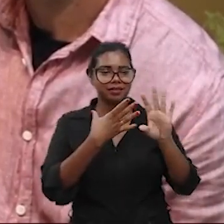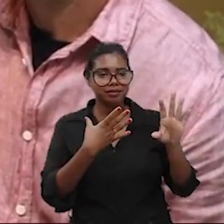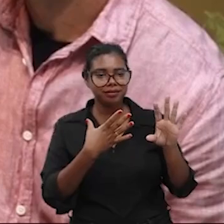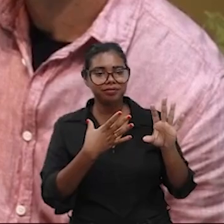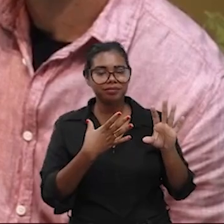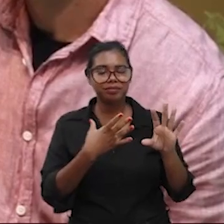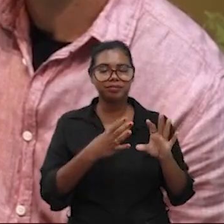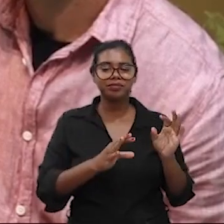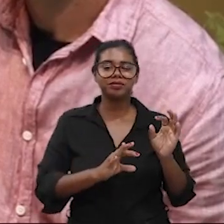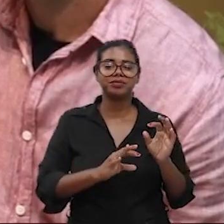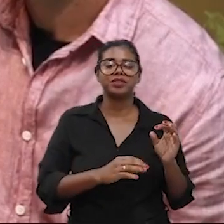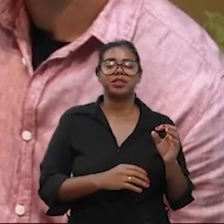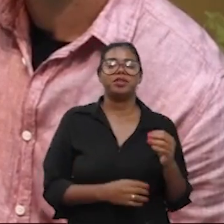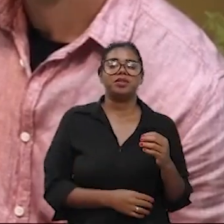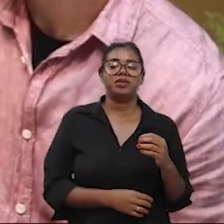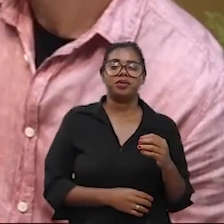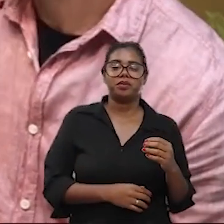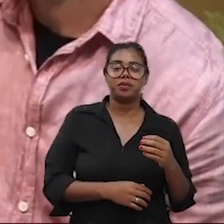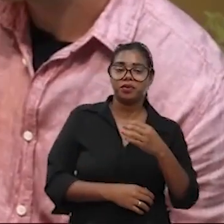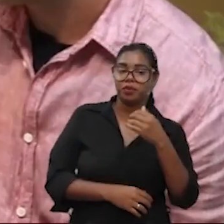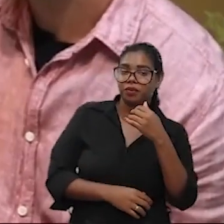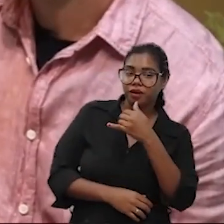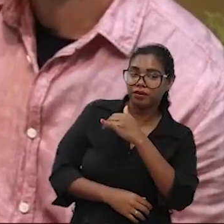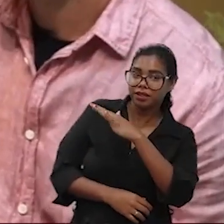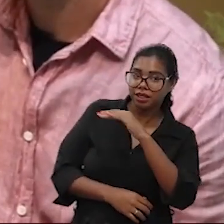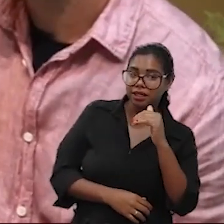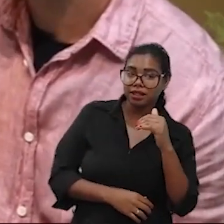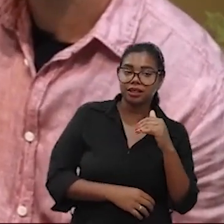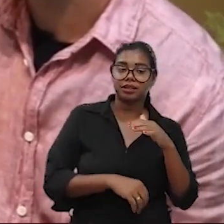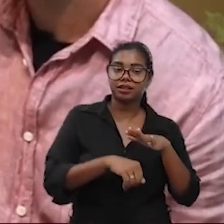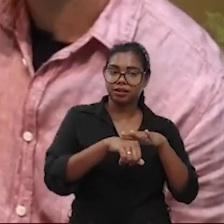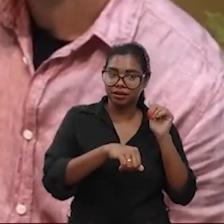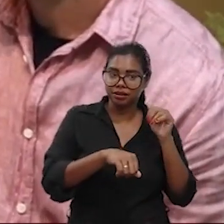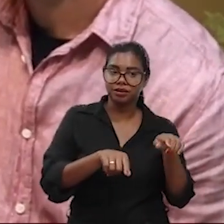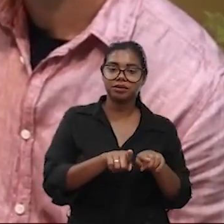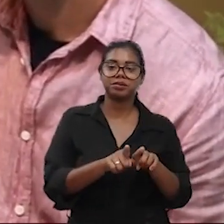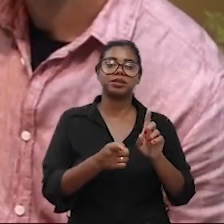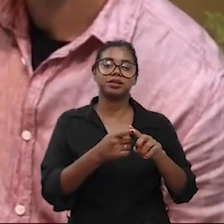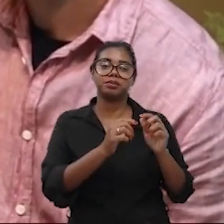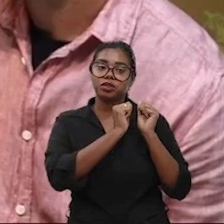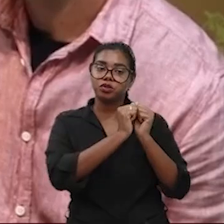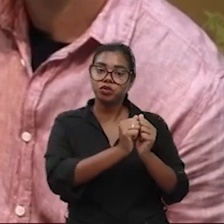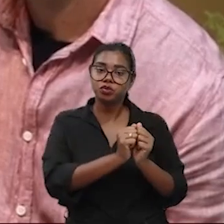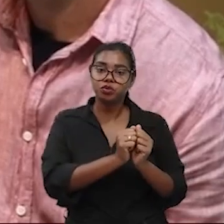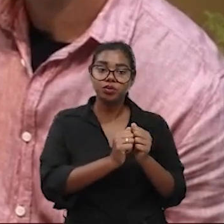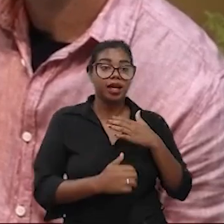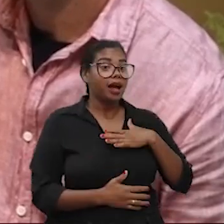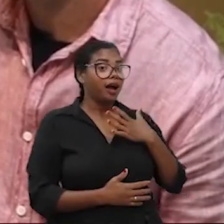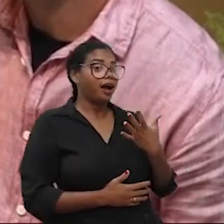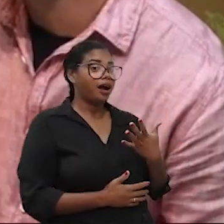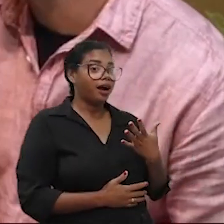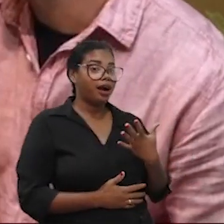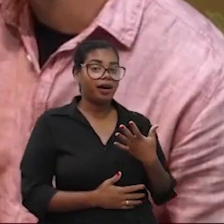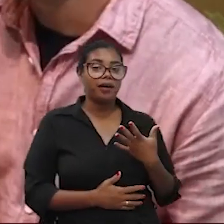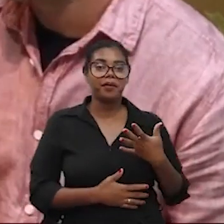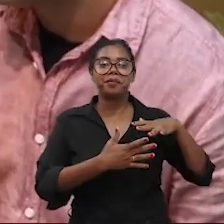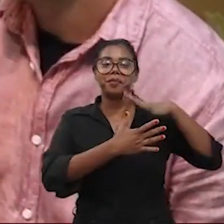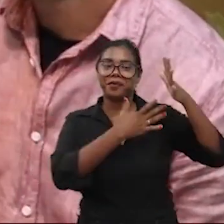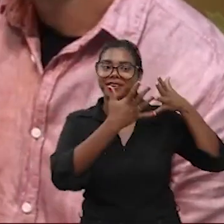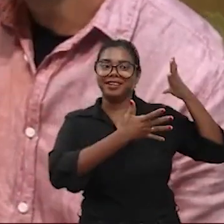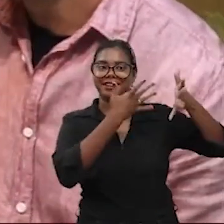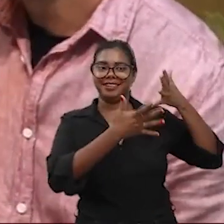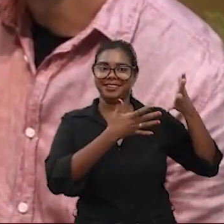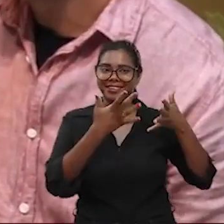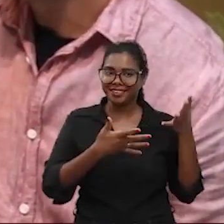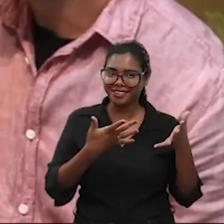que o cantor quer me chamar no palco para fazer lá do lado dele. Então, aí lá vai a produção aqui que